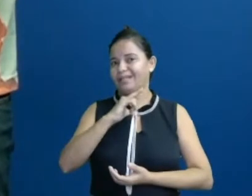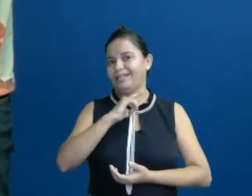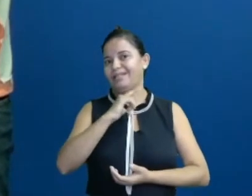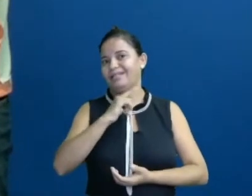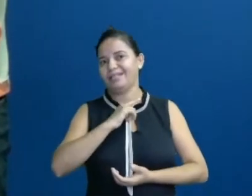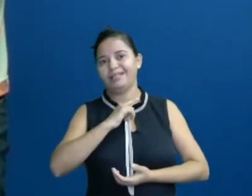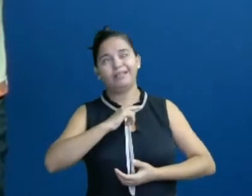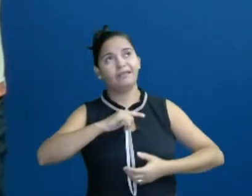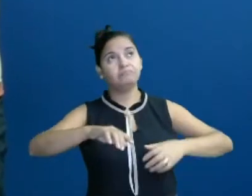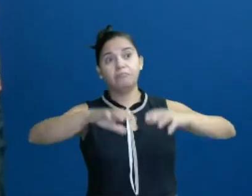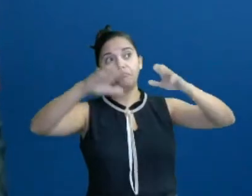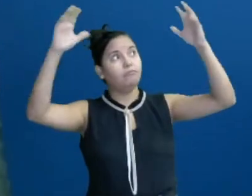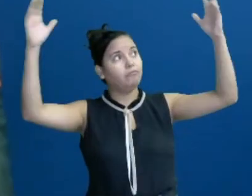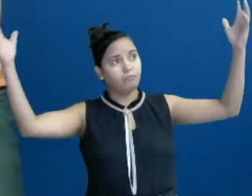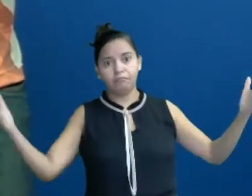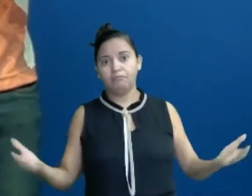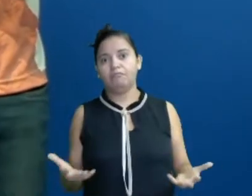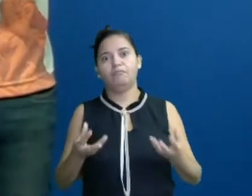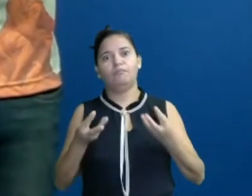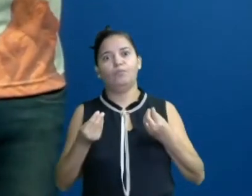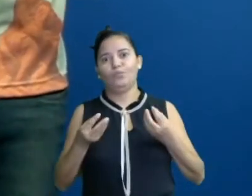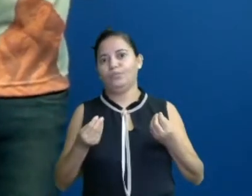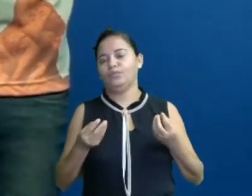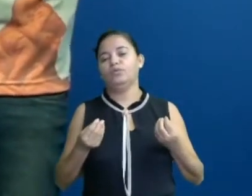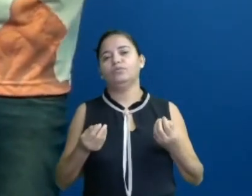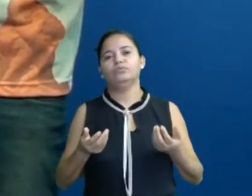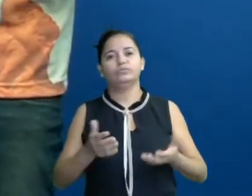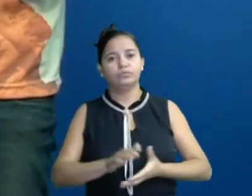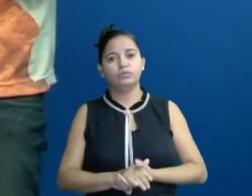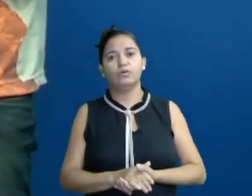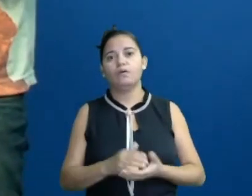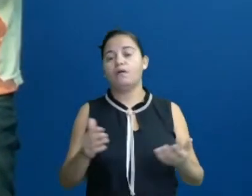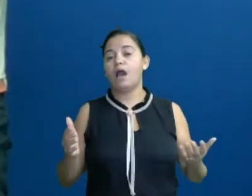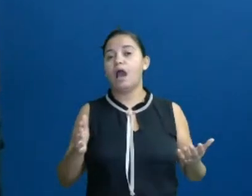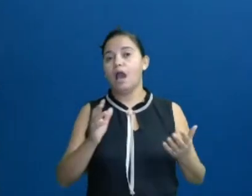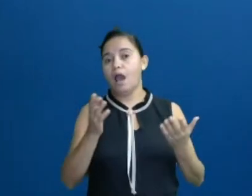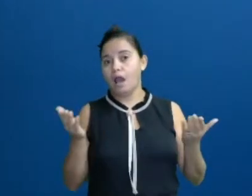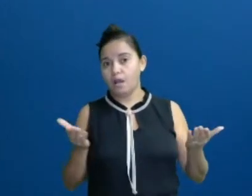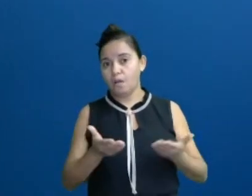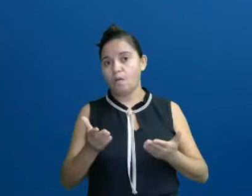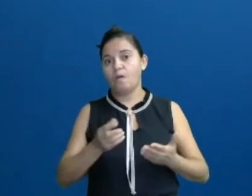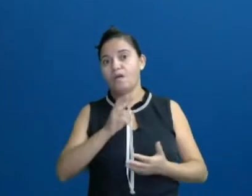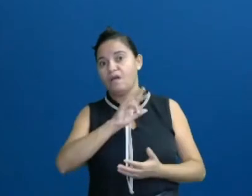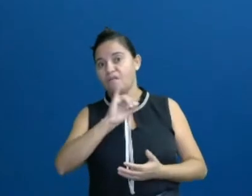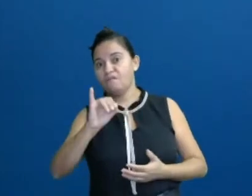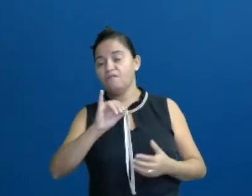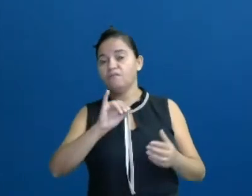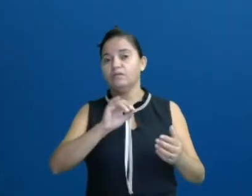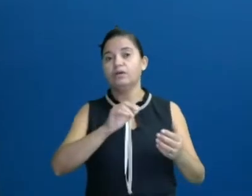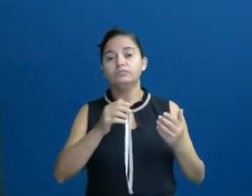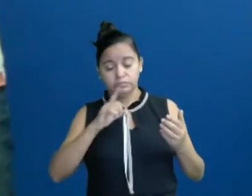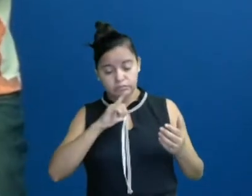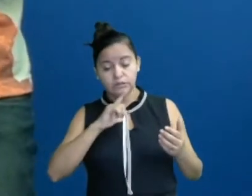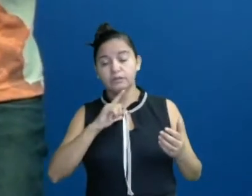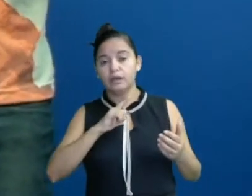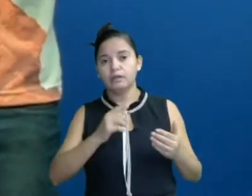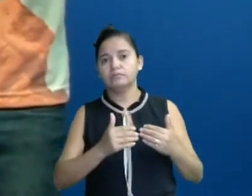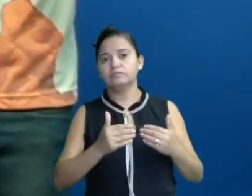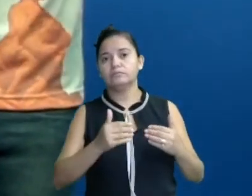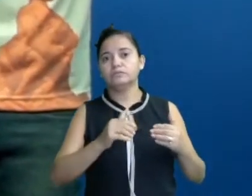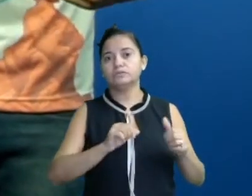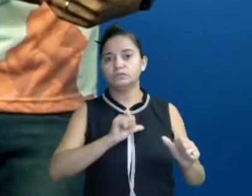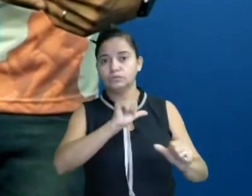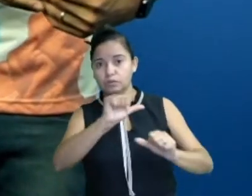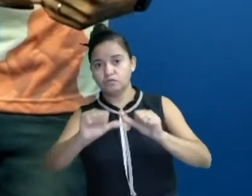né, a céu aberto, estão sendo substituídos, né, gradativamente por aterros sanitários, né, que do ponto de